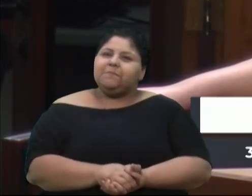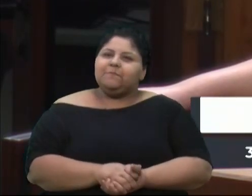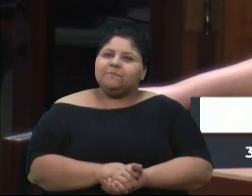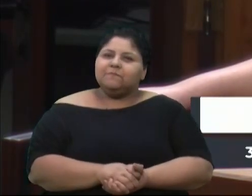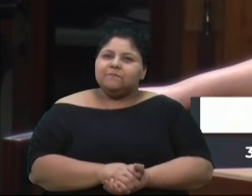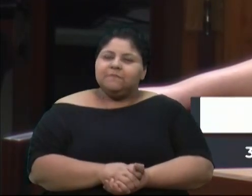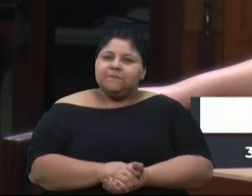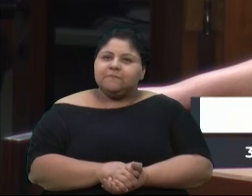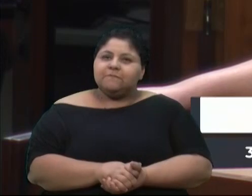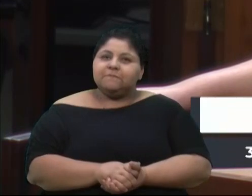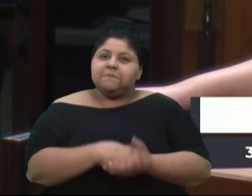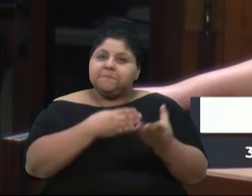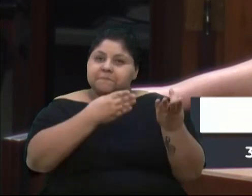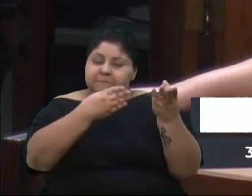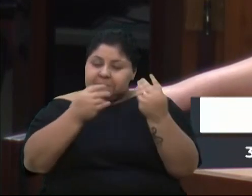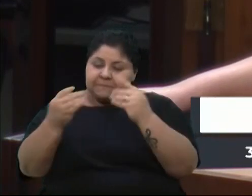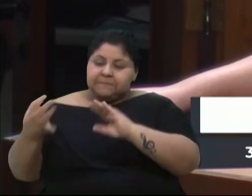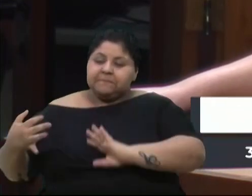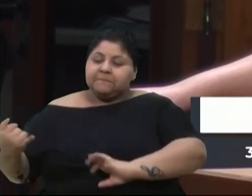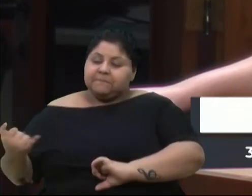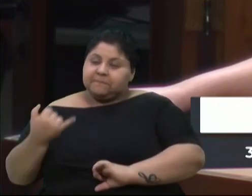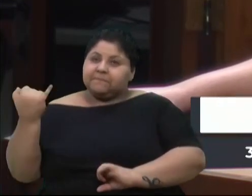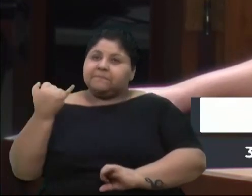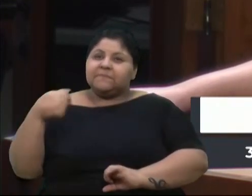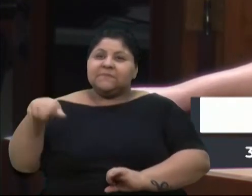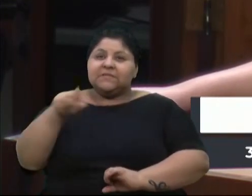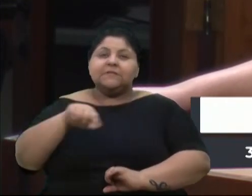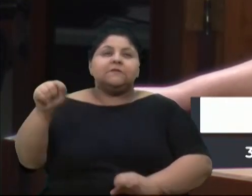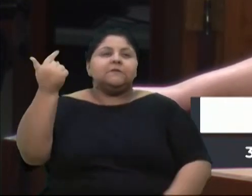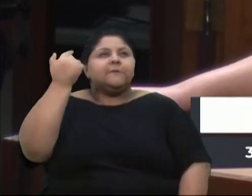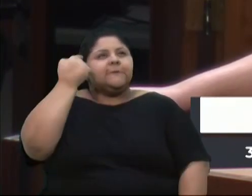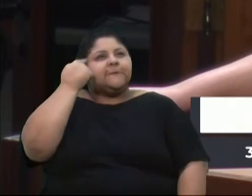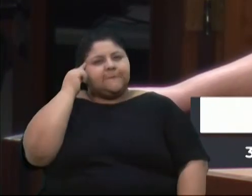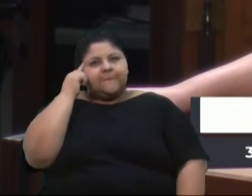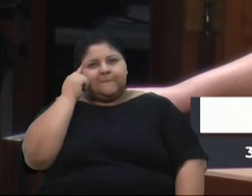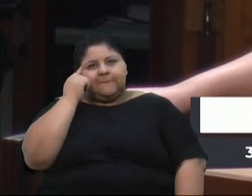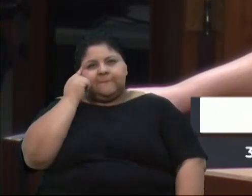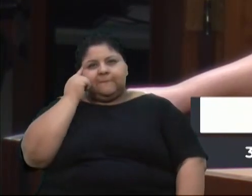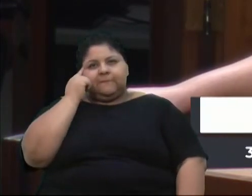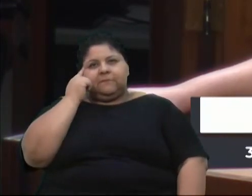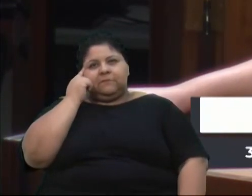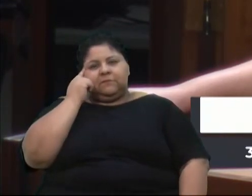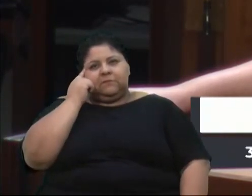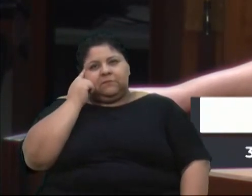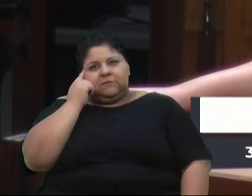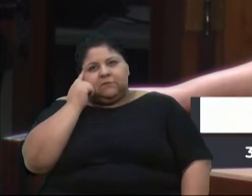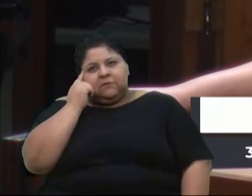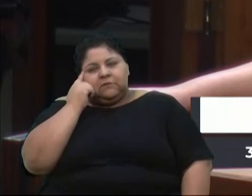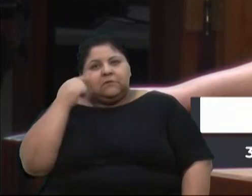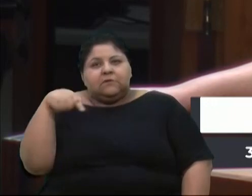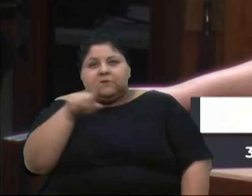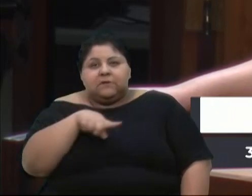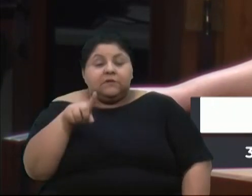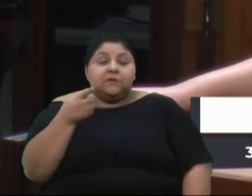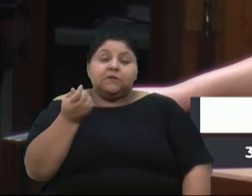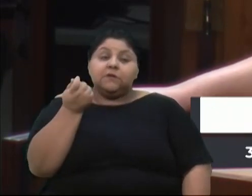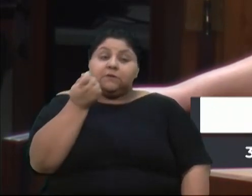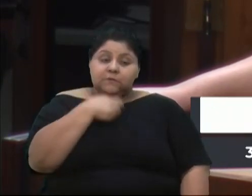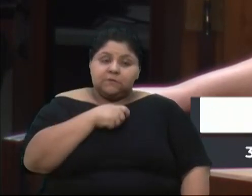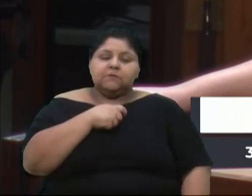É muito importante nós pensarmos que a gente